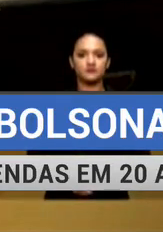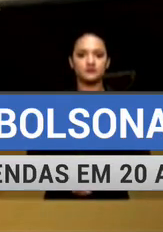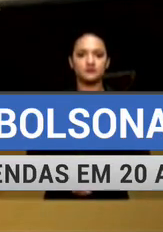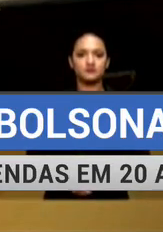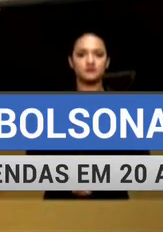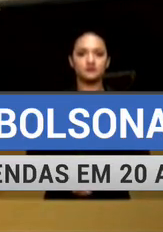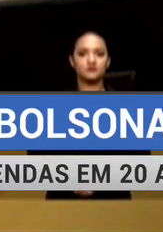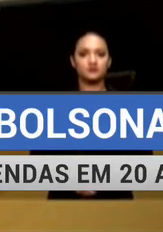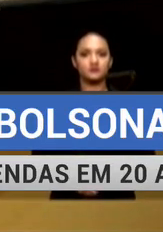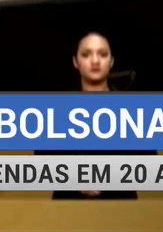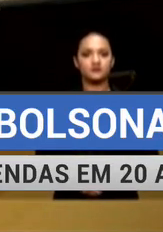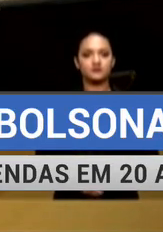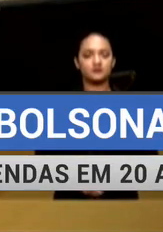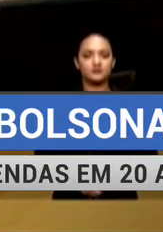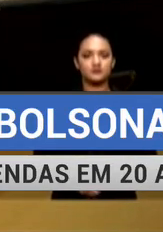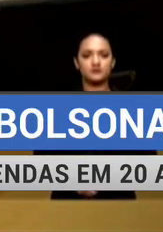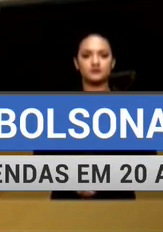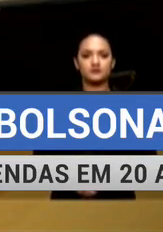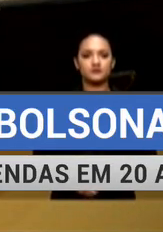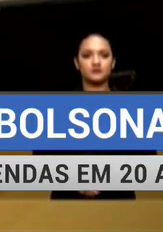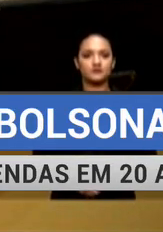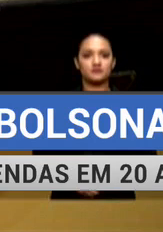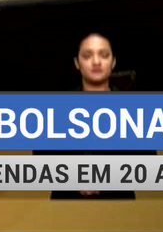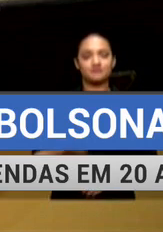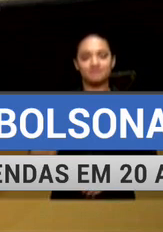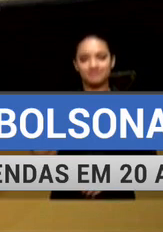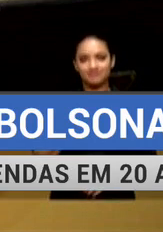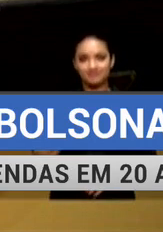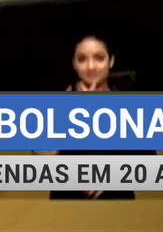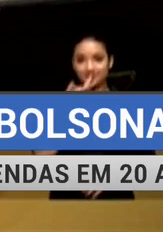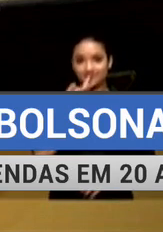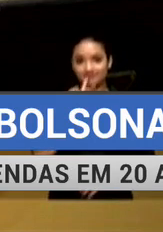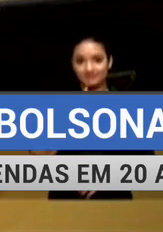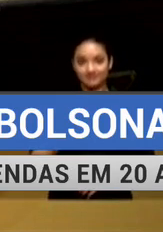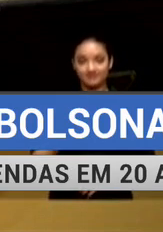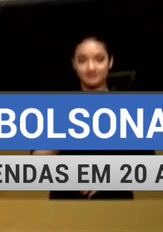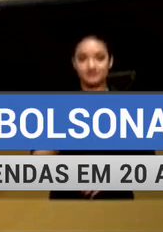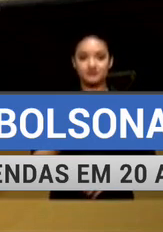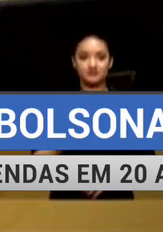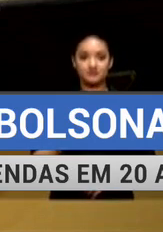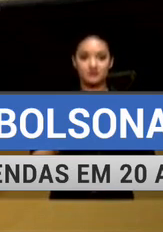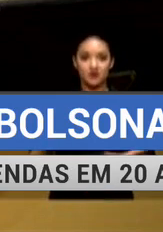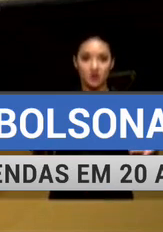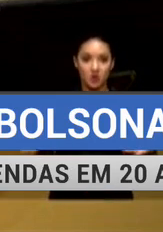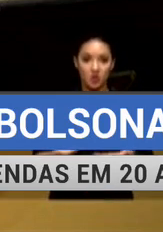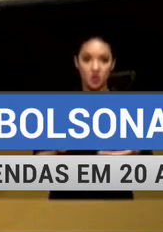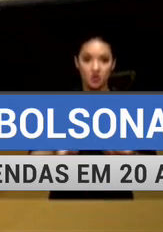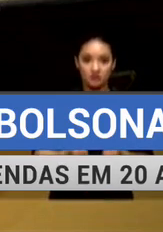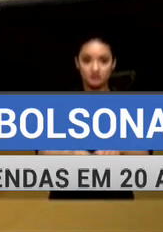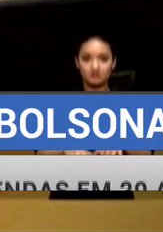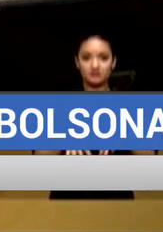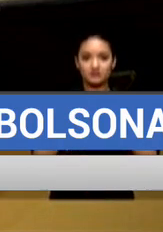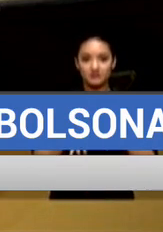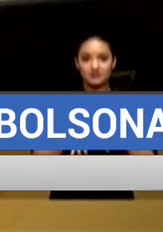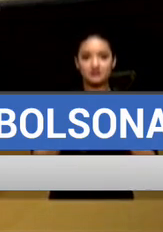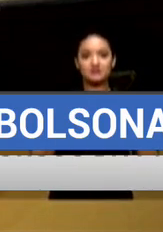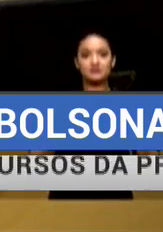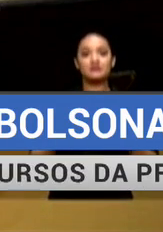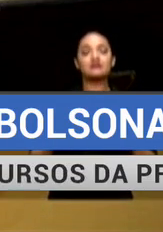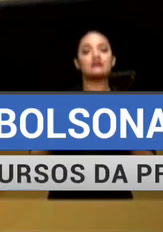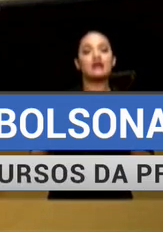Fux decidiu encerrar a sessão. Esta sessão de hoje, ela deve se findar com a